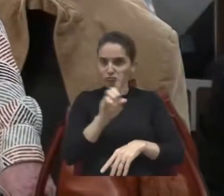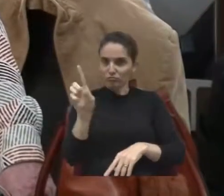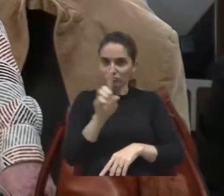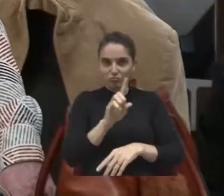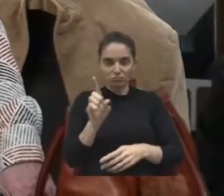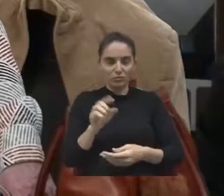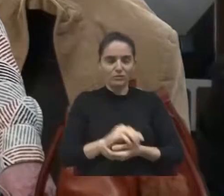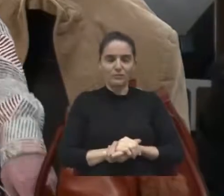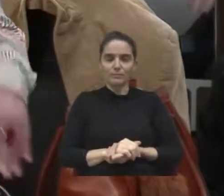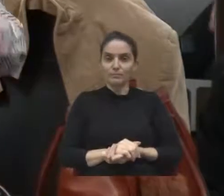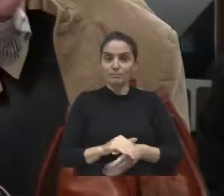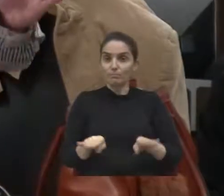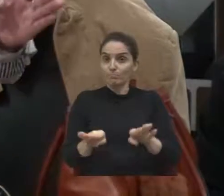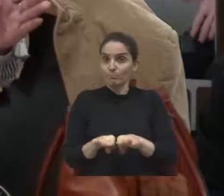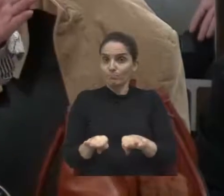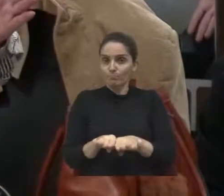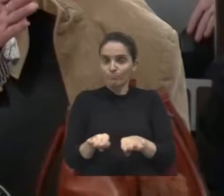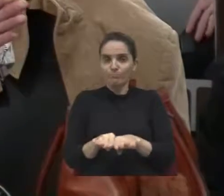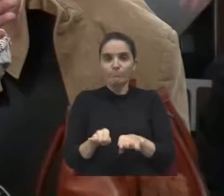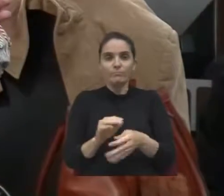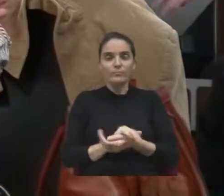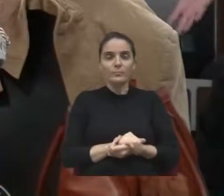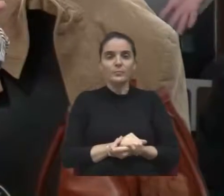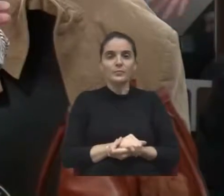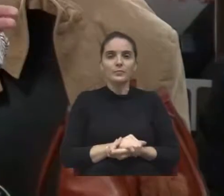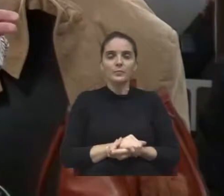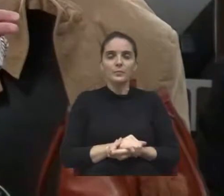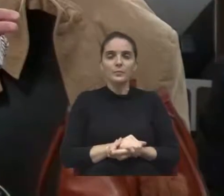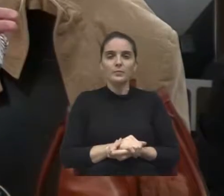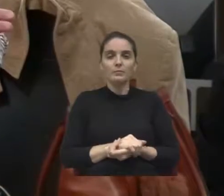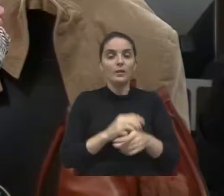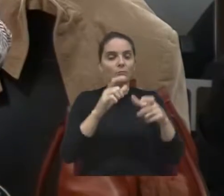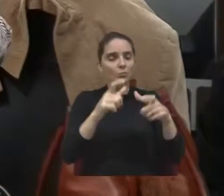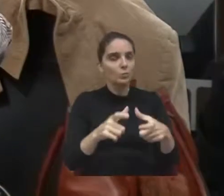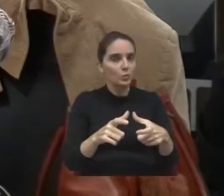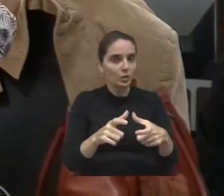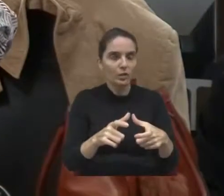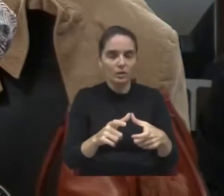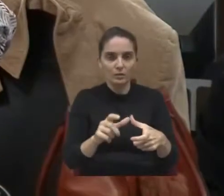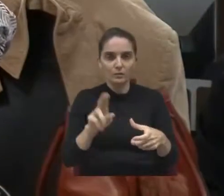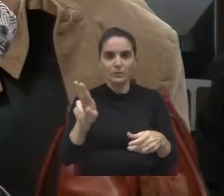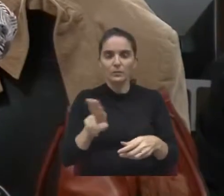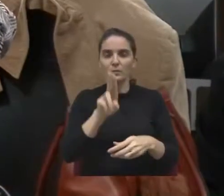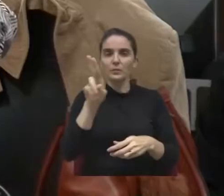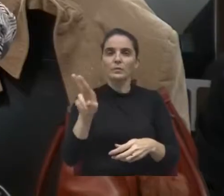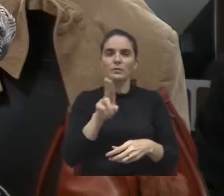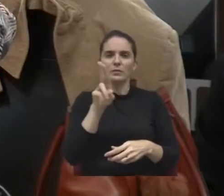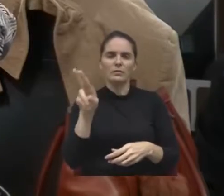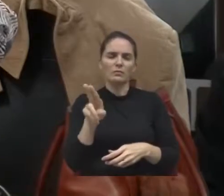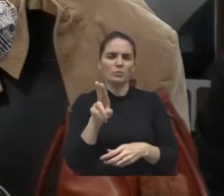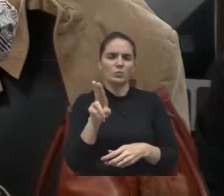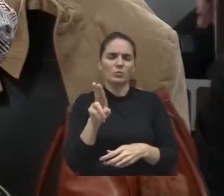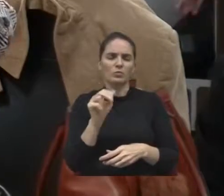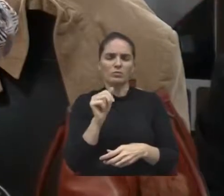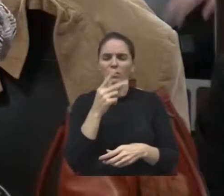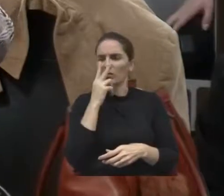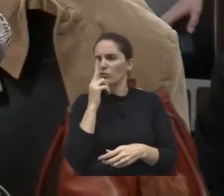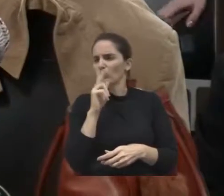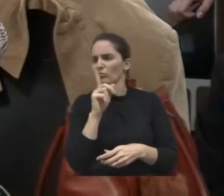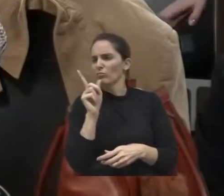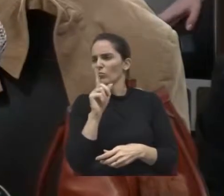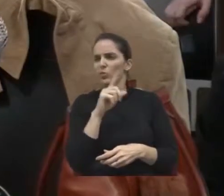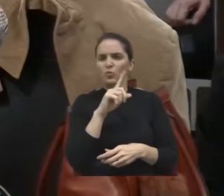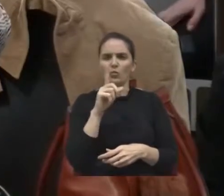também, nós estávamos conversando aqui, tem alguns locais que estão usando, né? Acho que o nosso vereador aqui